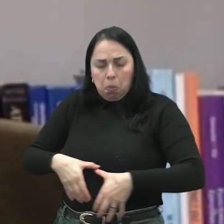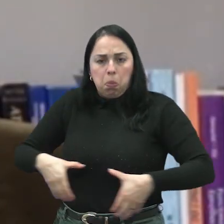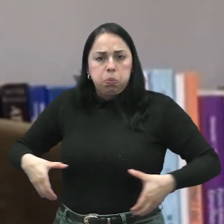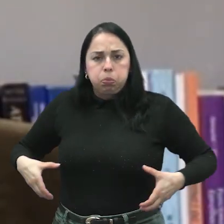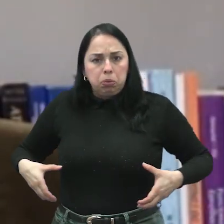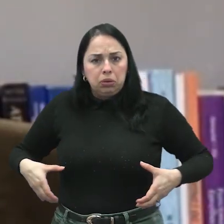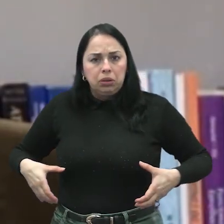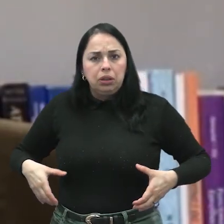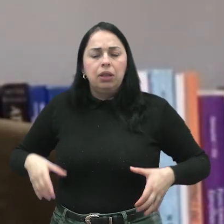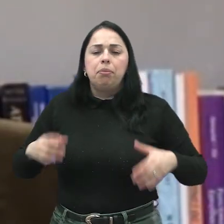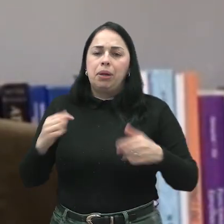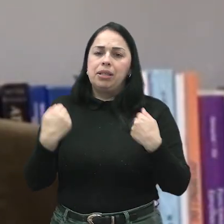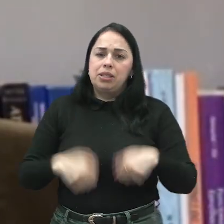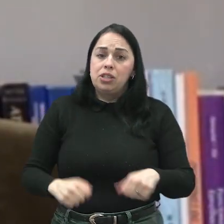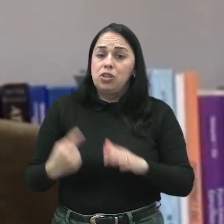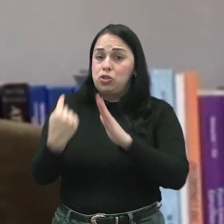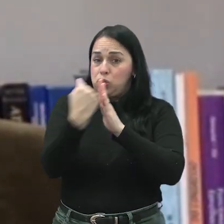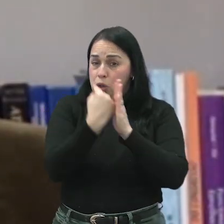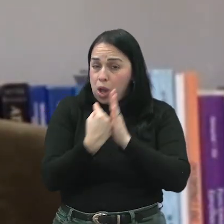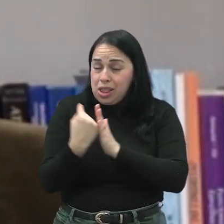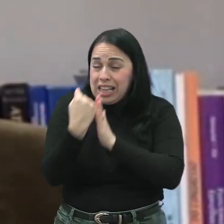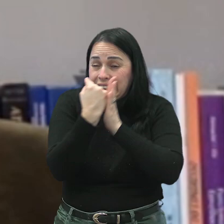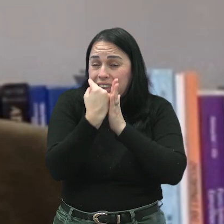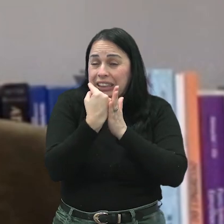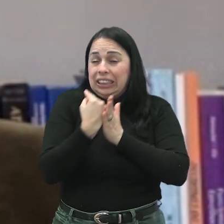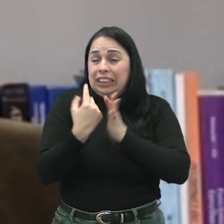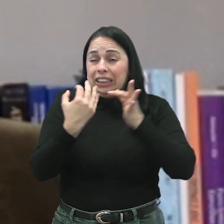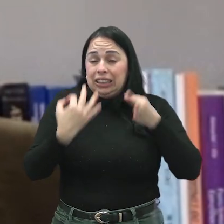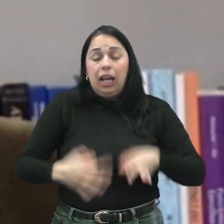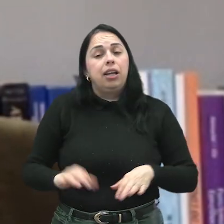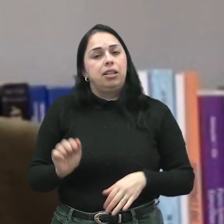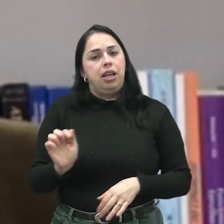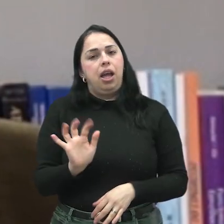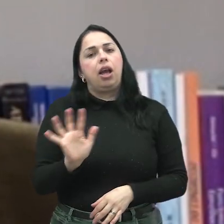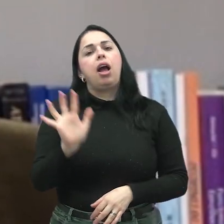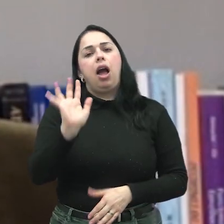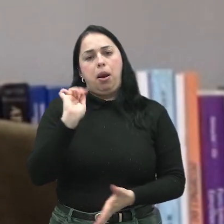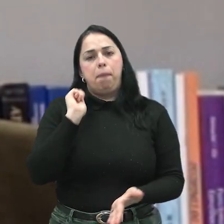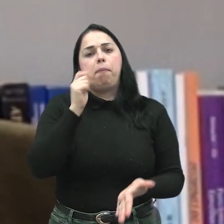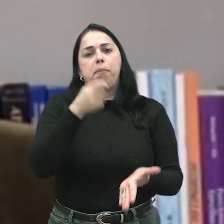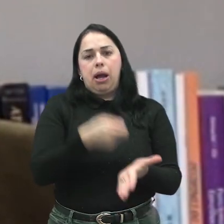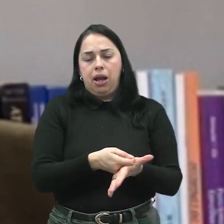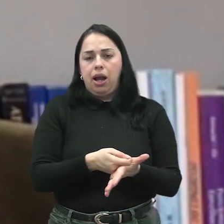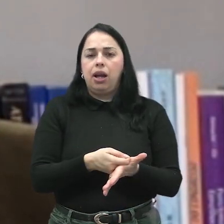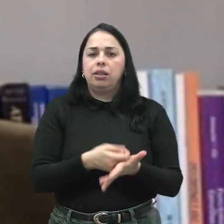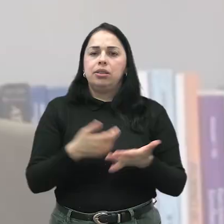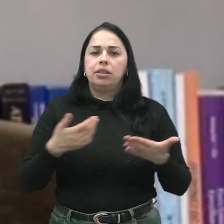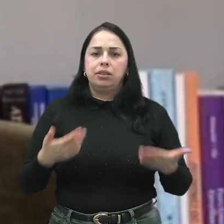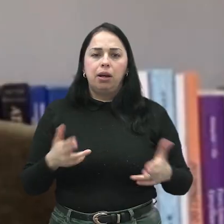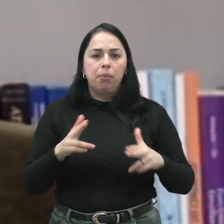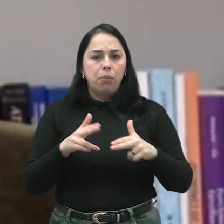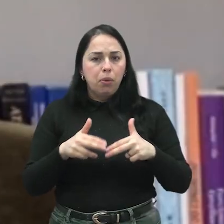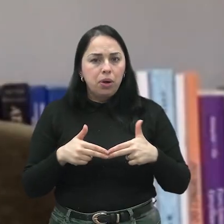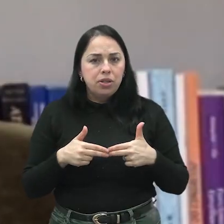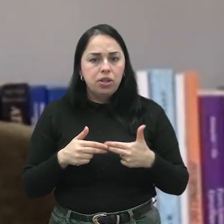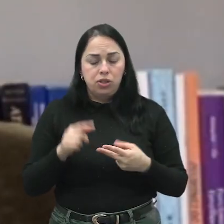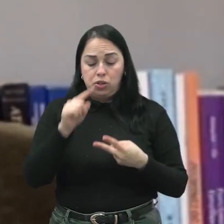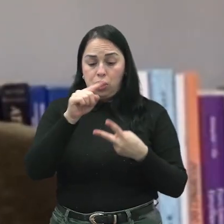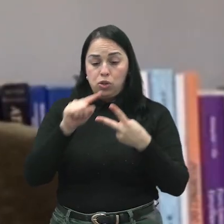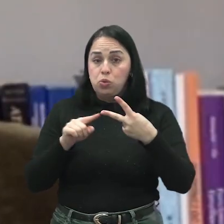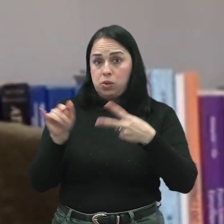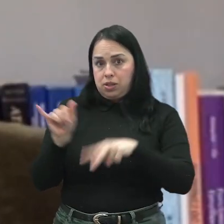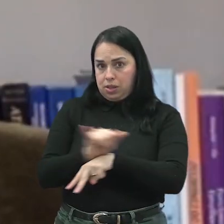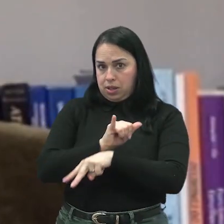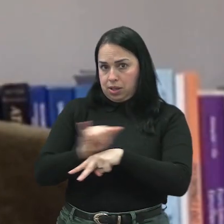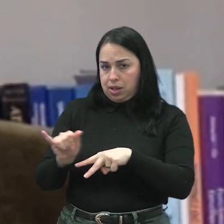porque elas exigem alguns exames mais fidedignos, que são mais caros e mais difícil acesso. Nós resolvemos usar